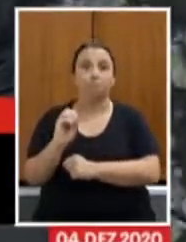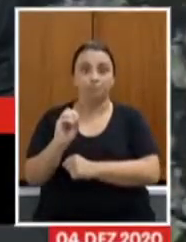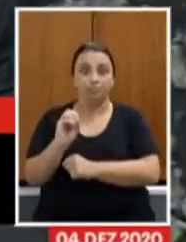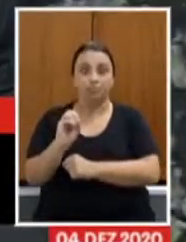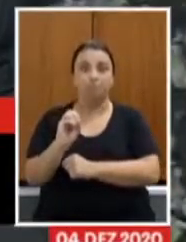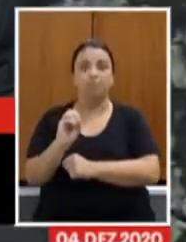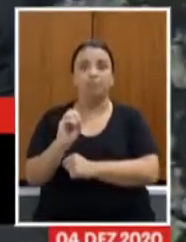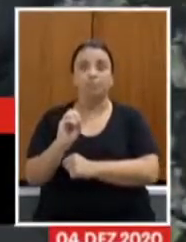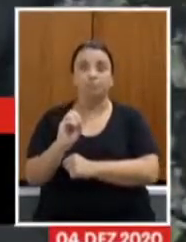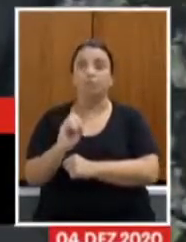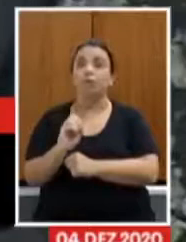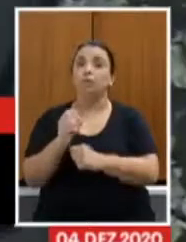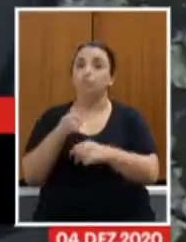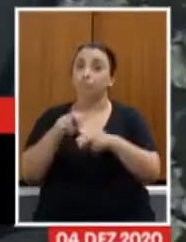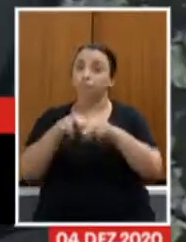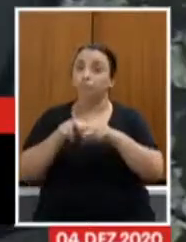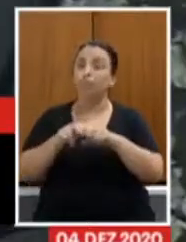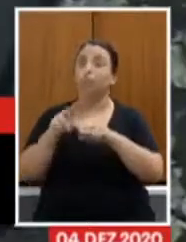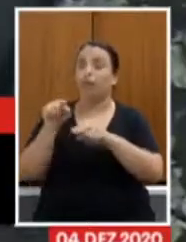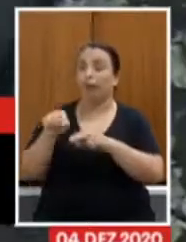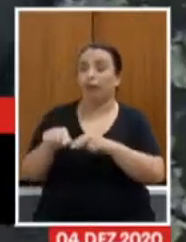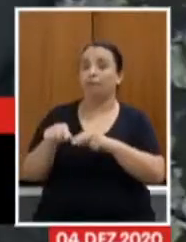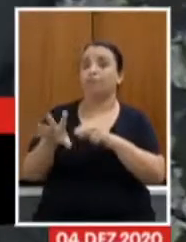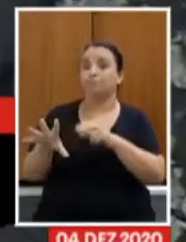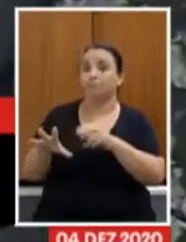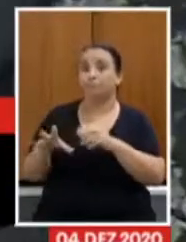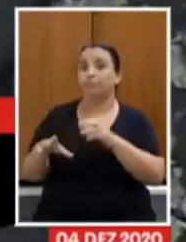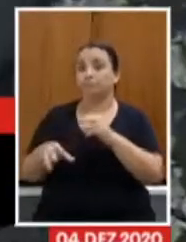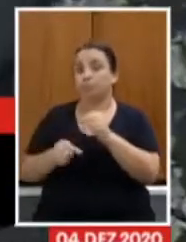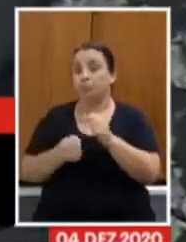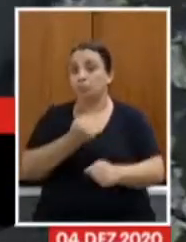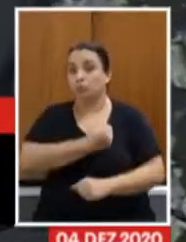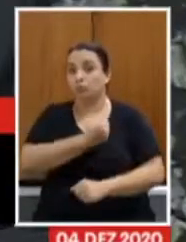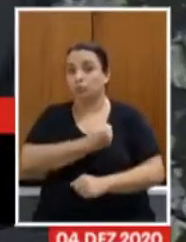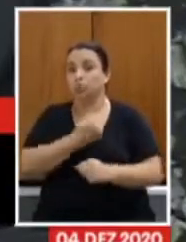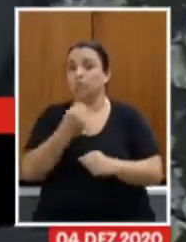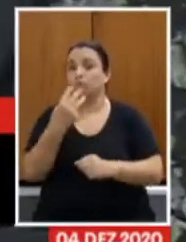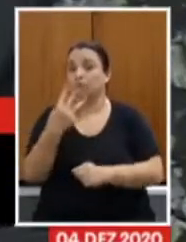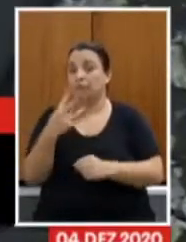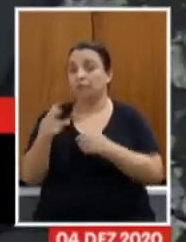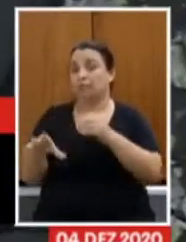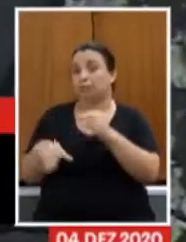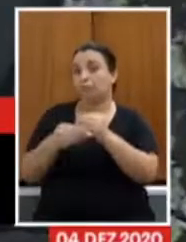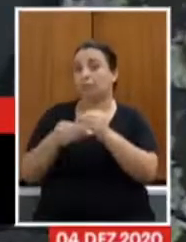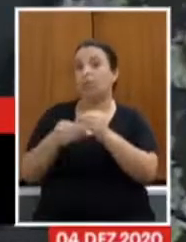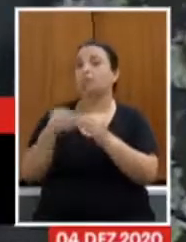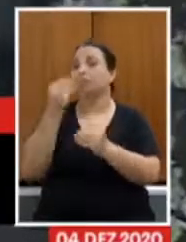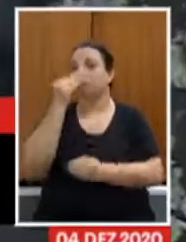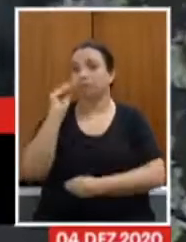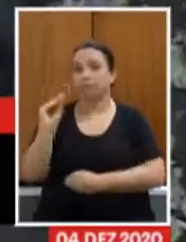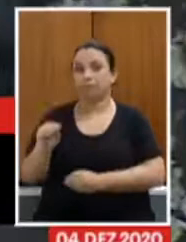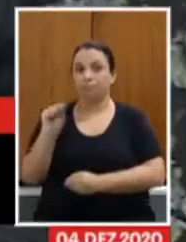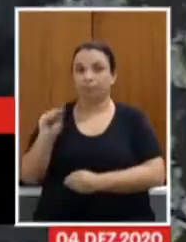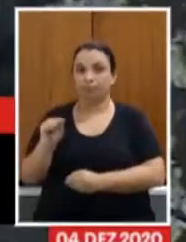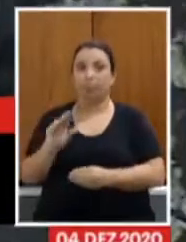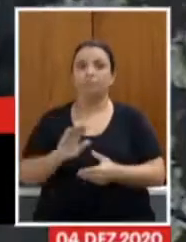deputados, portanto, está rejeitada a emenda número 3.